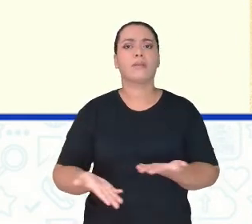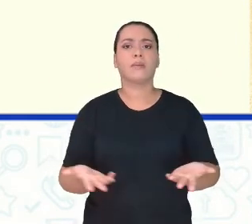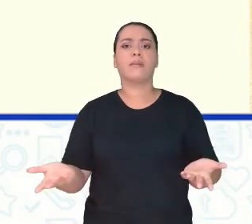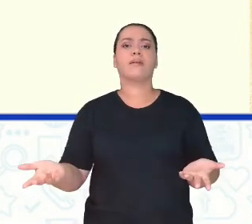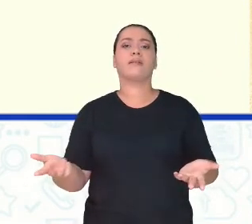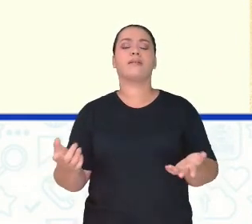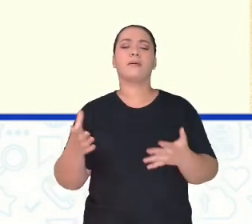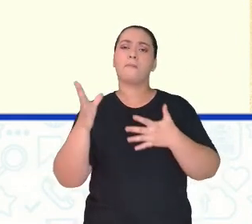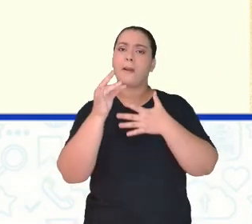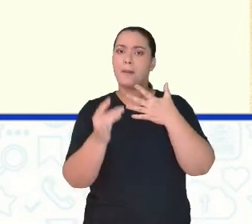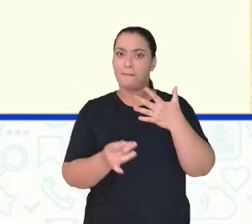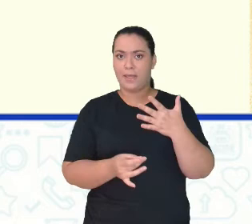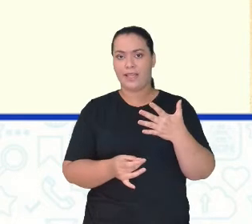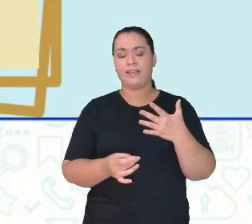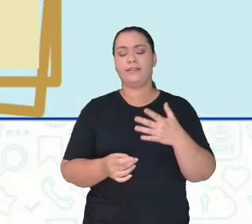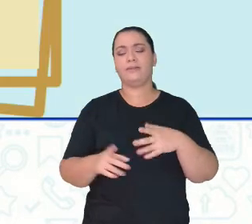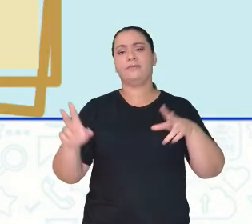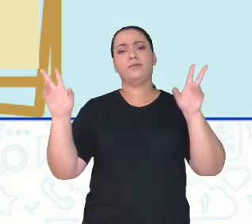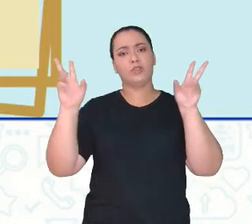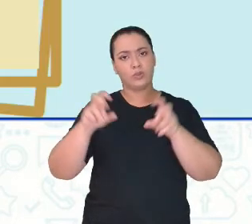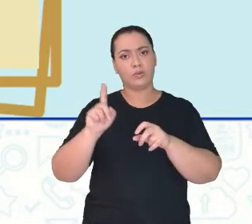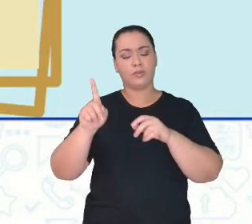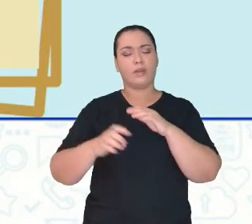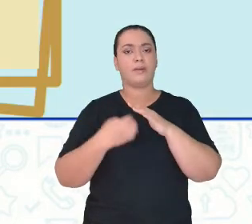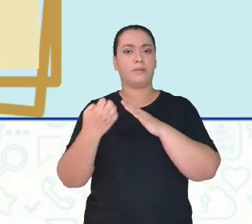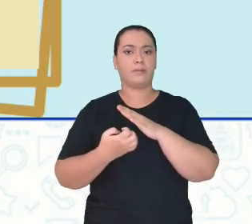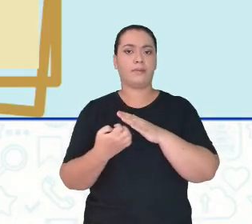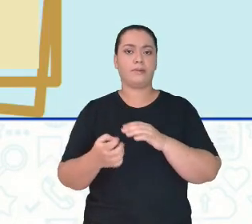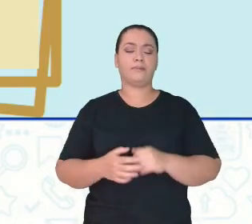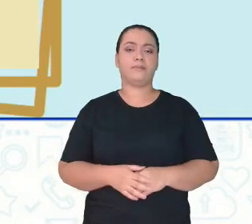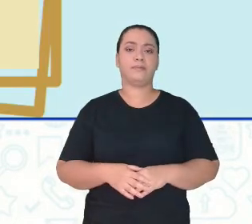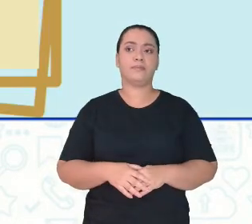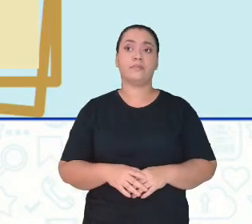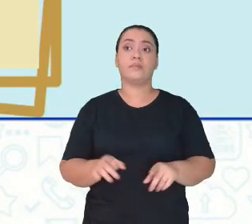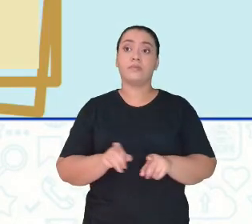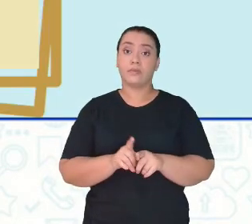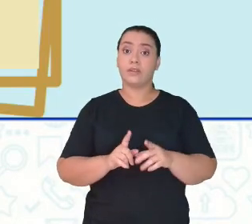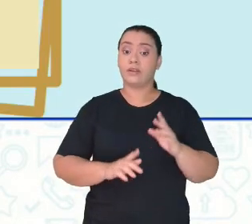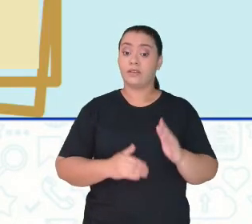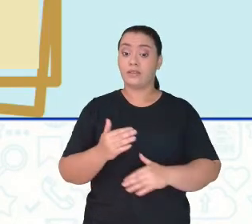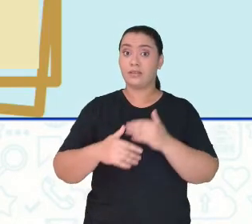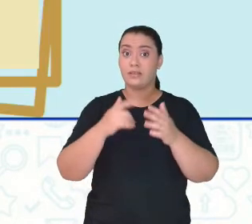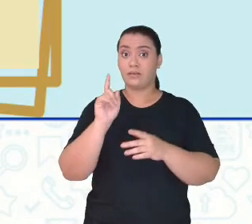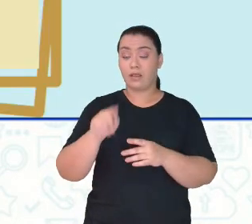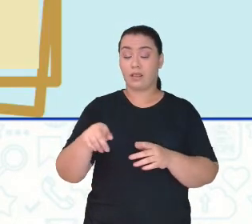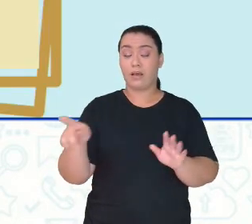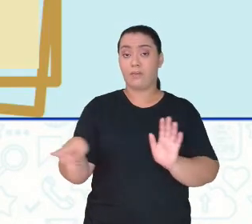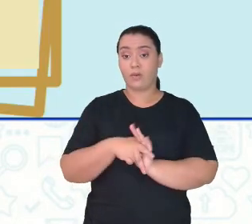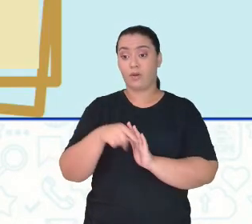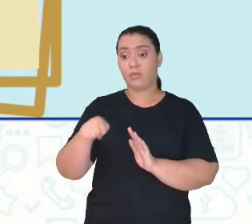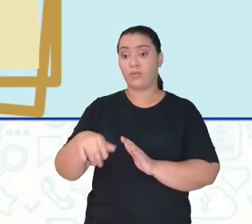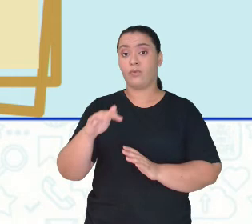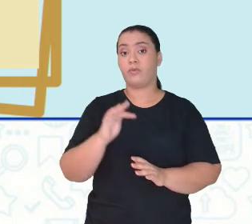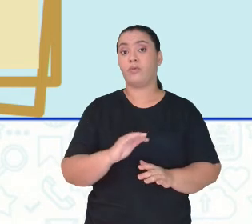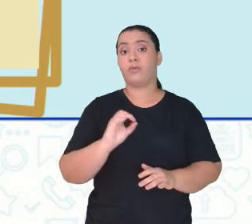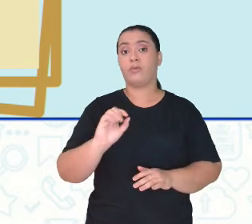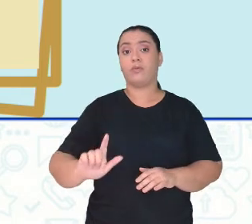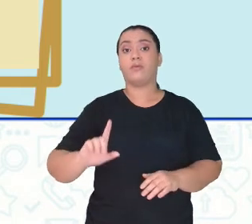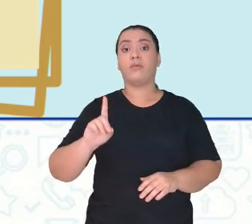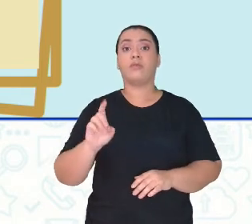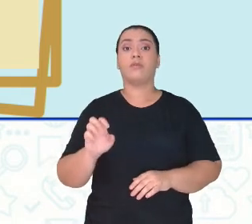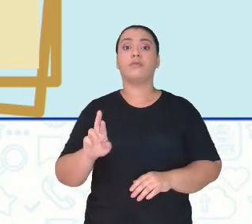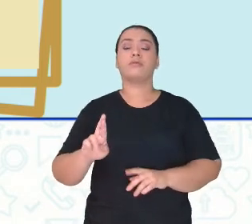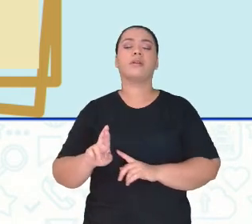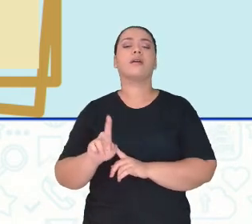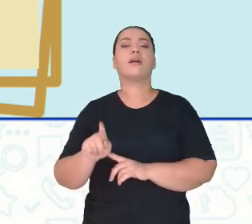tem, sobre a empresa. E aí, para o desenvolvimento de um folder, é muito importante colocar o quê?